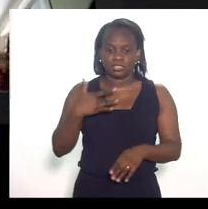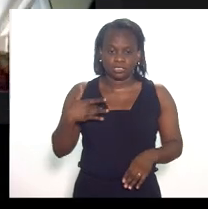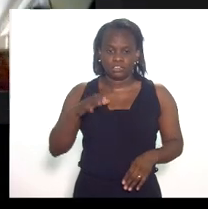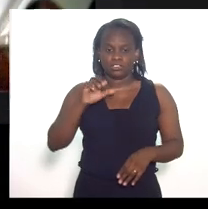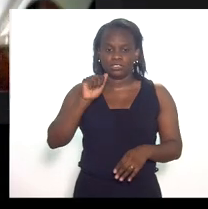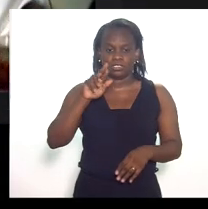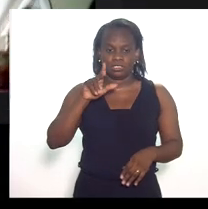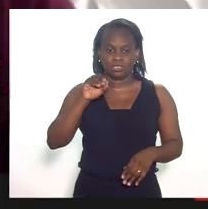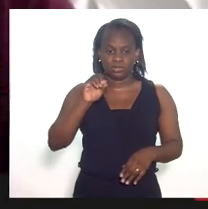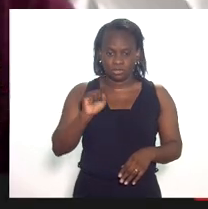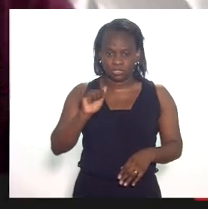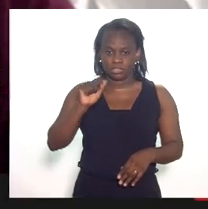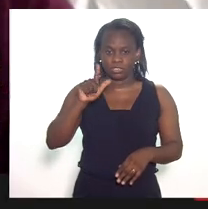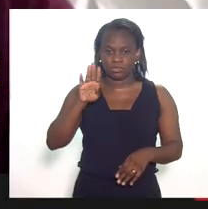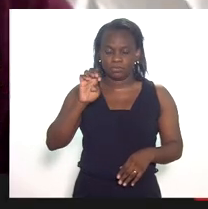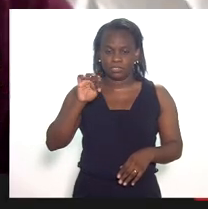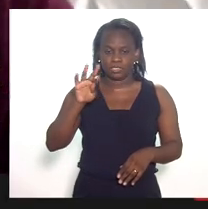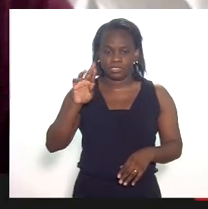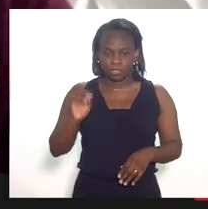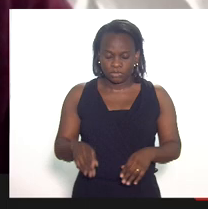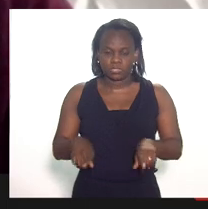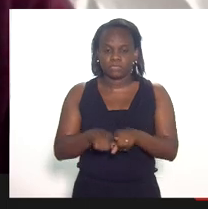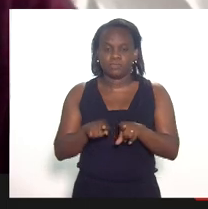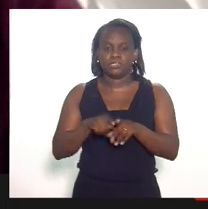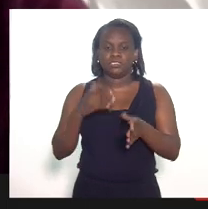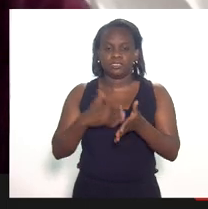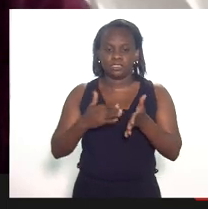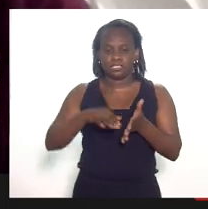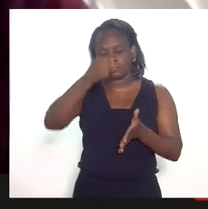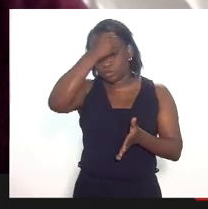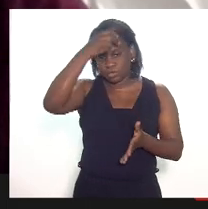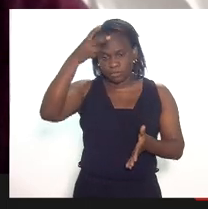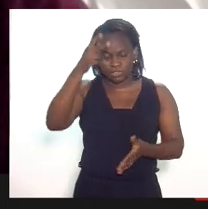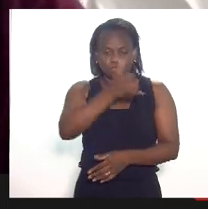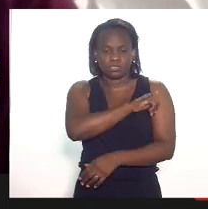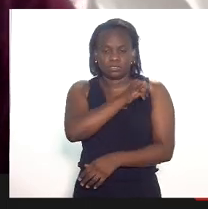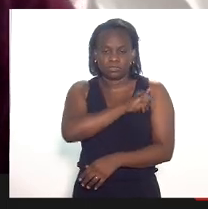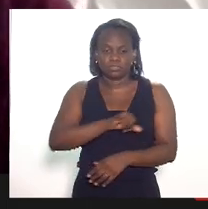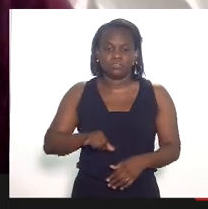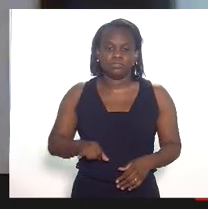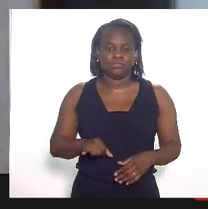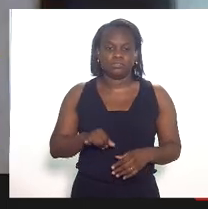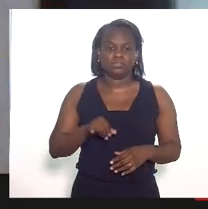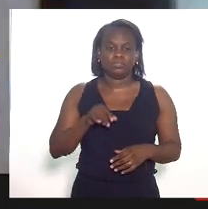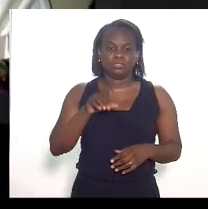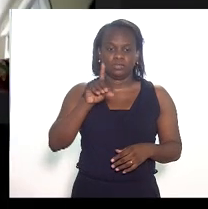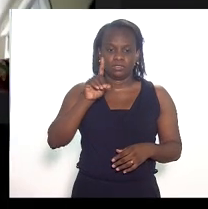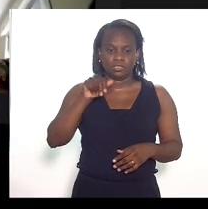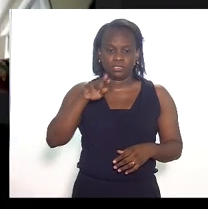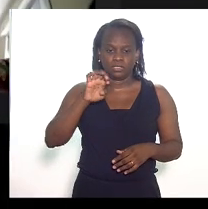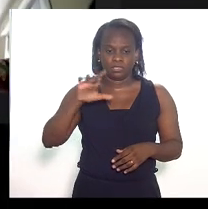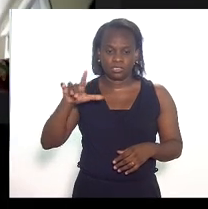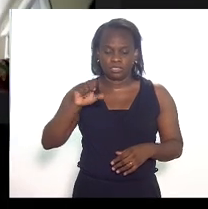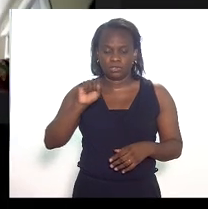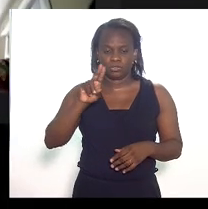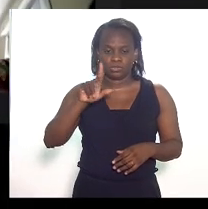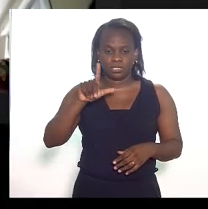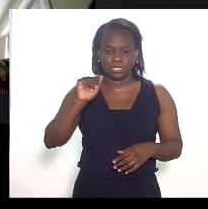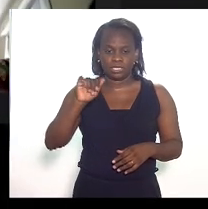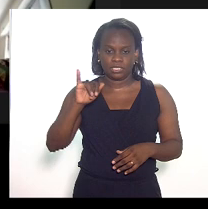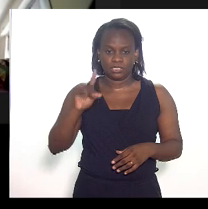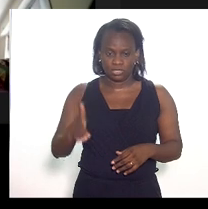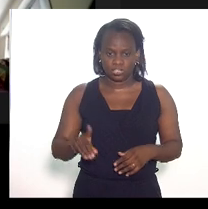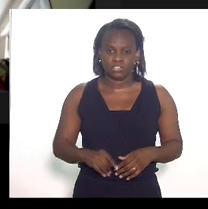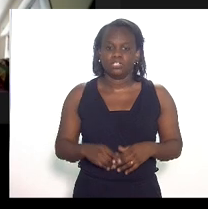Carlos Alberto Chaves Carvalho, e do secretário municipal de saúde do Rio de Janeiro, doutor Daniel Solange. Eu queria